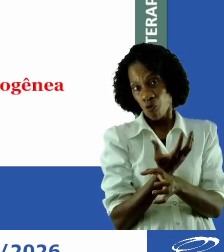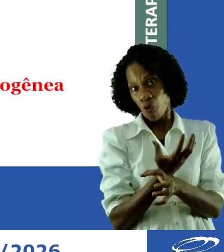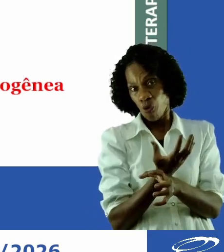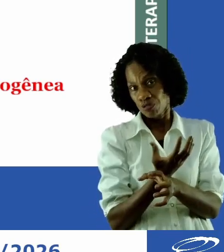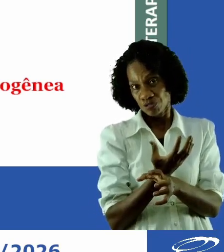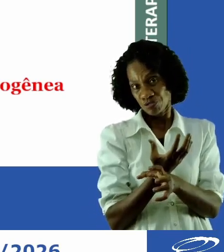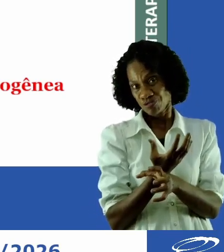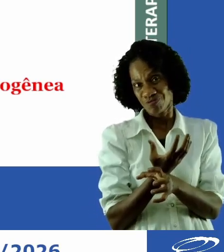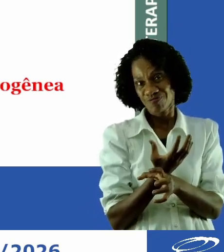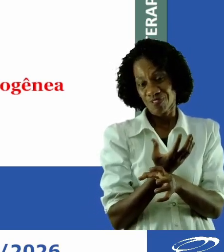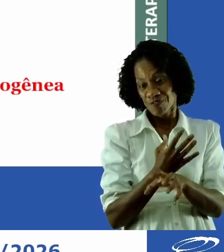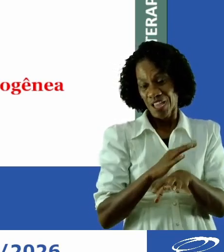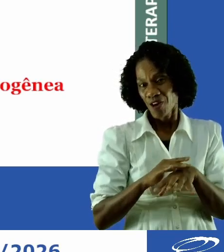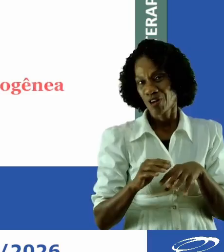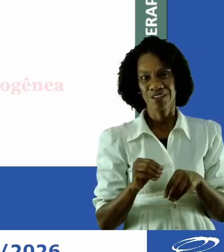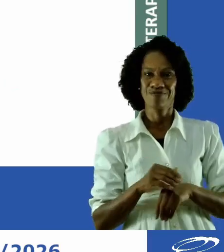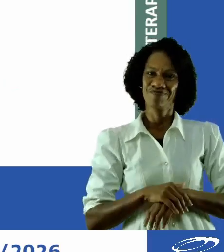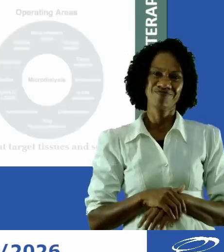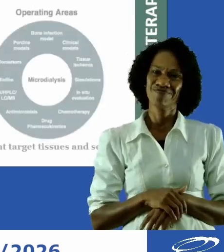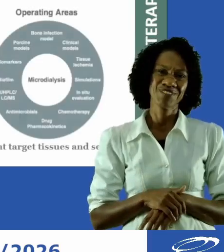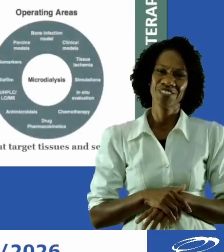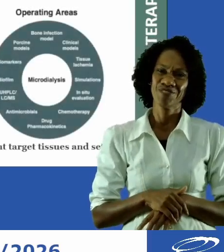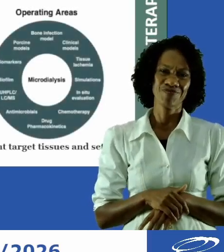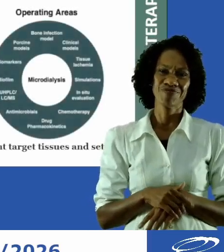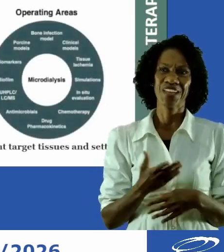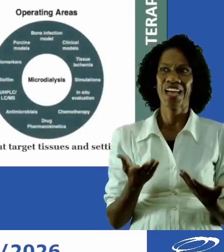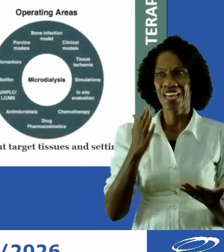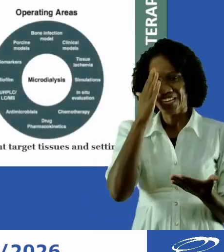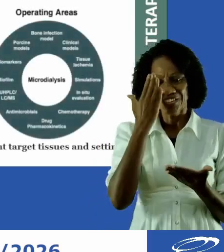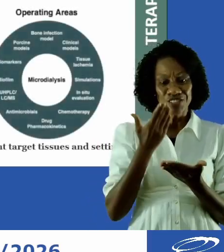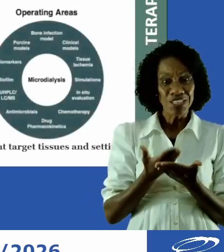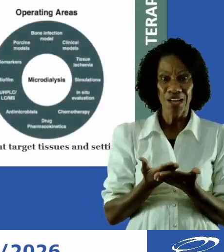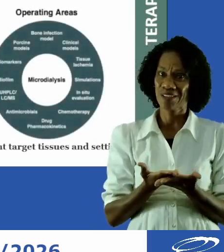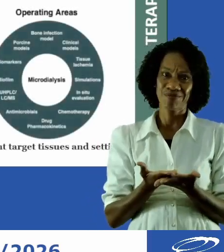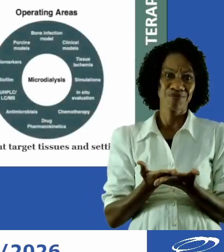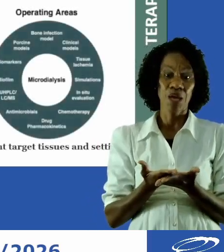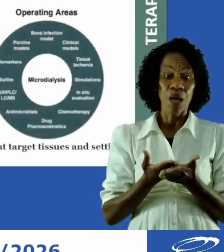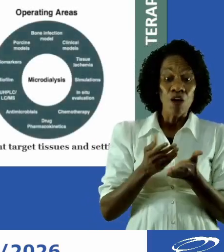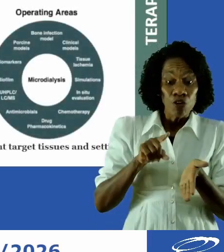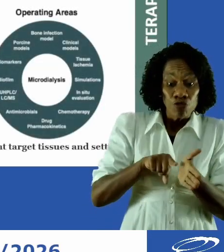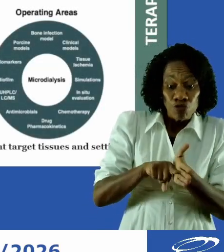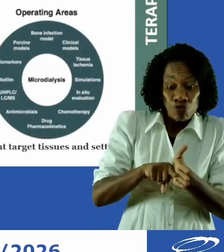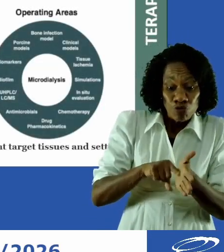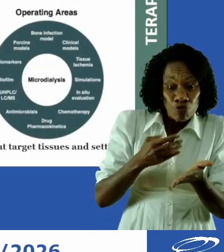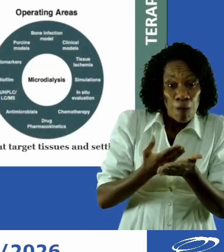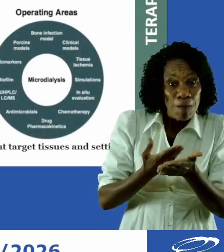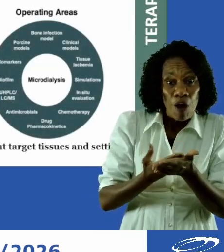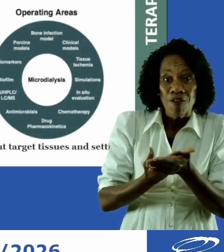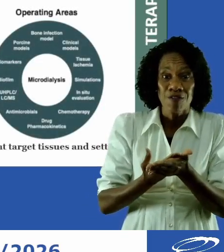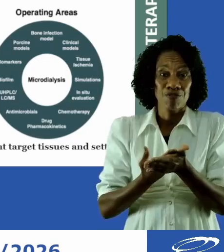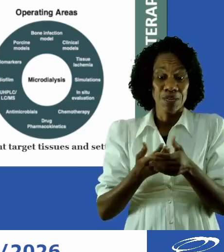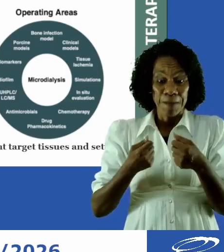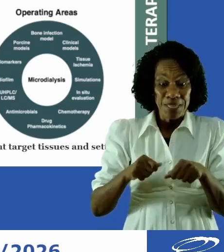multiplicando. É muito ingênuo. É muito ingênuo e dá para a gente provar isso por vários estudos. Esse é o grupo mais importante. Acho que a